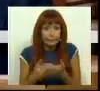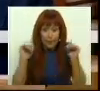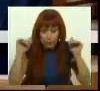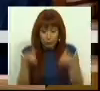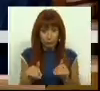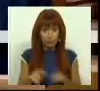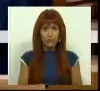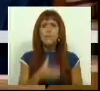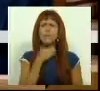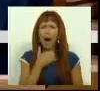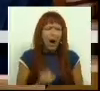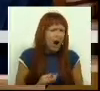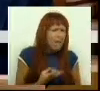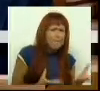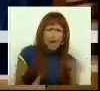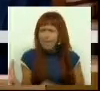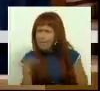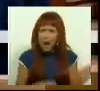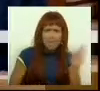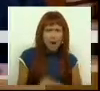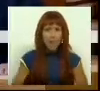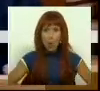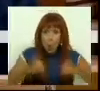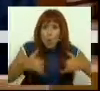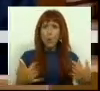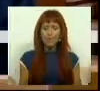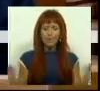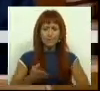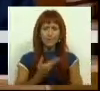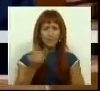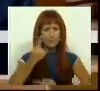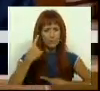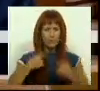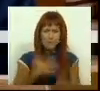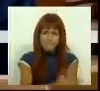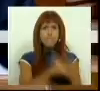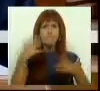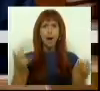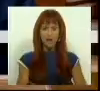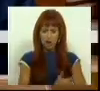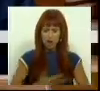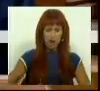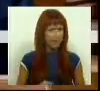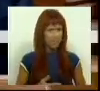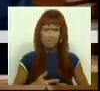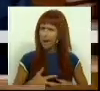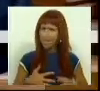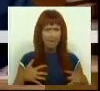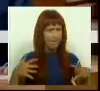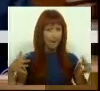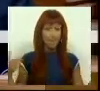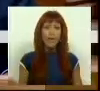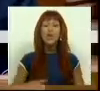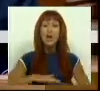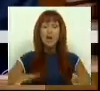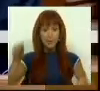recessão. As falências sucedem-se a um ritmo assustador. A dívida pública aumenta. O desemprego não para de crescer. E